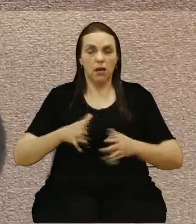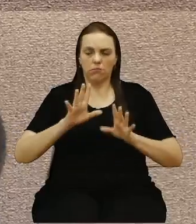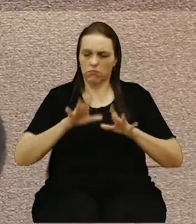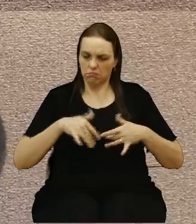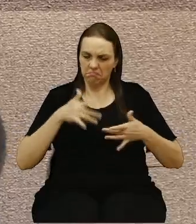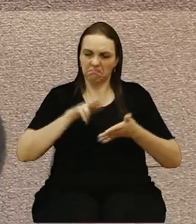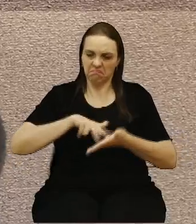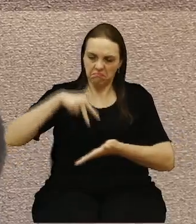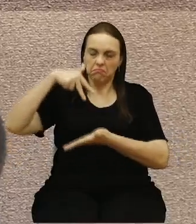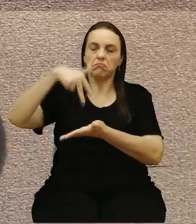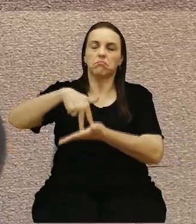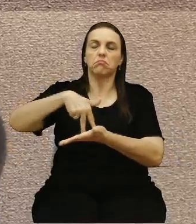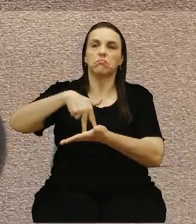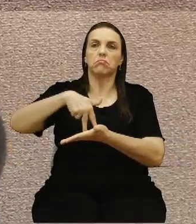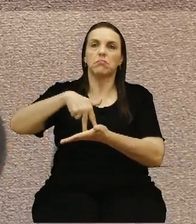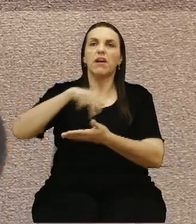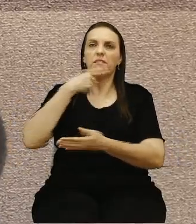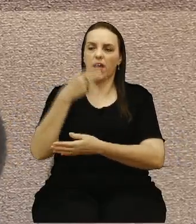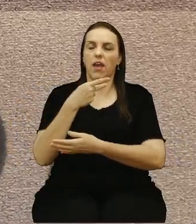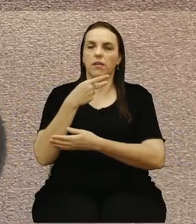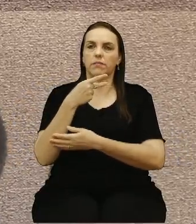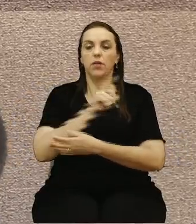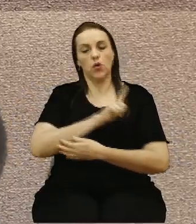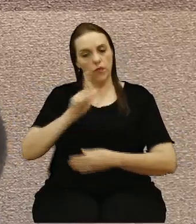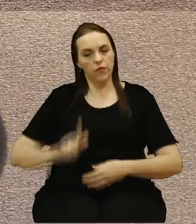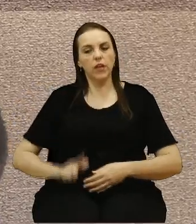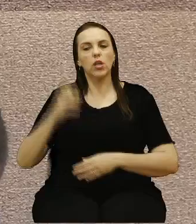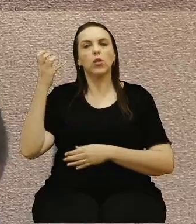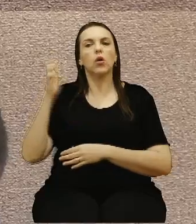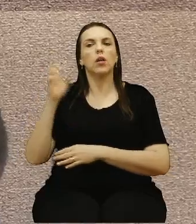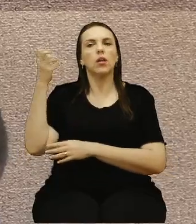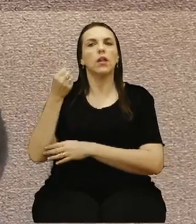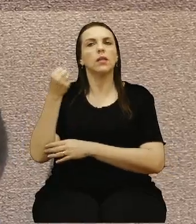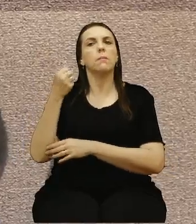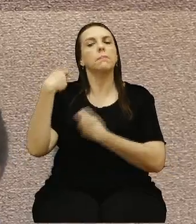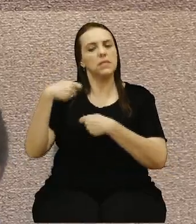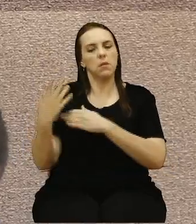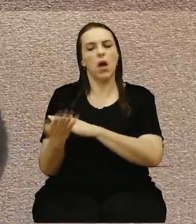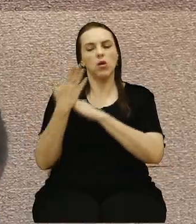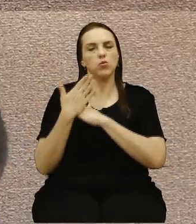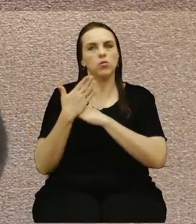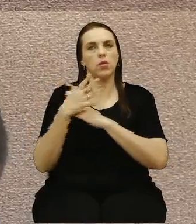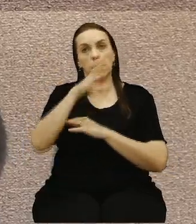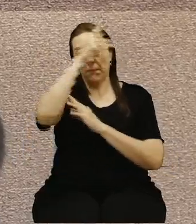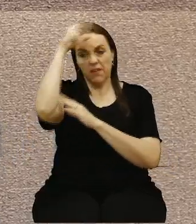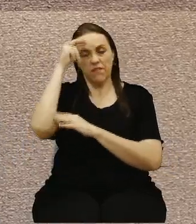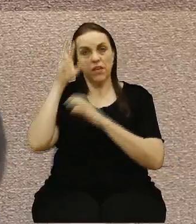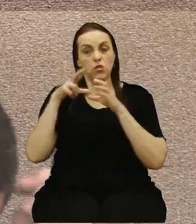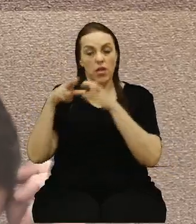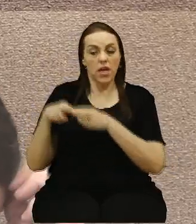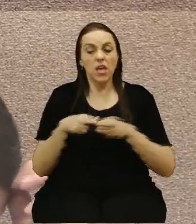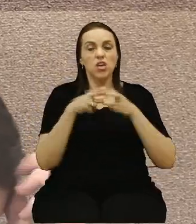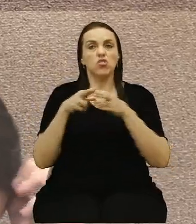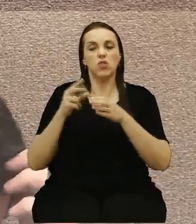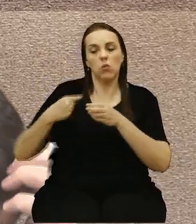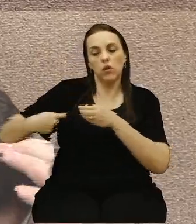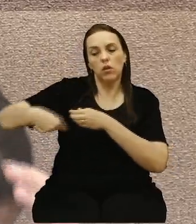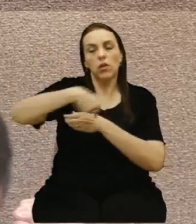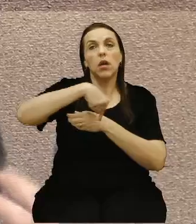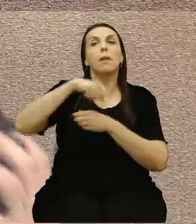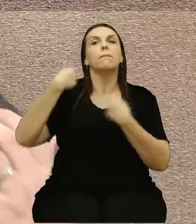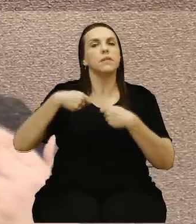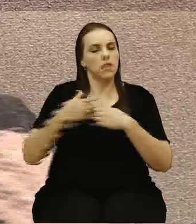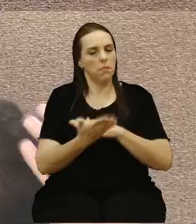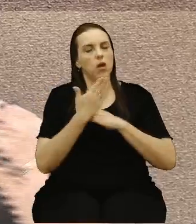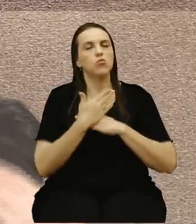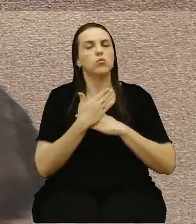impor e dizer, governador, precisamos de ajuda. Prefeitos das regiões circunvizinhas, precisamos de